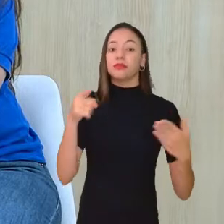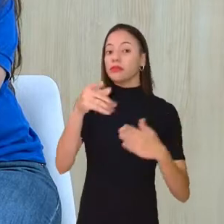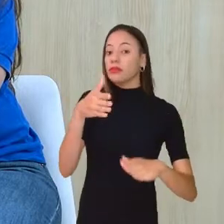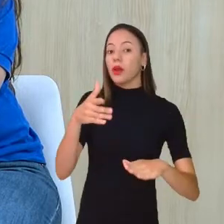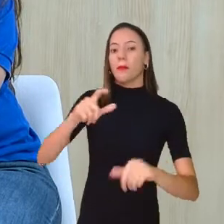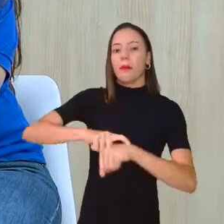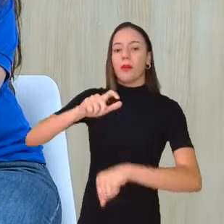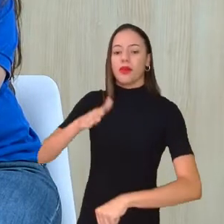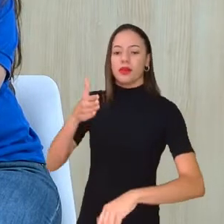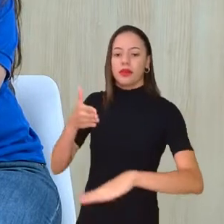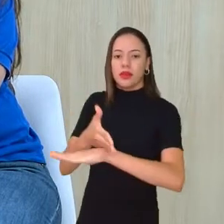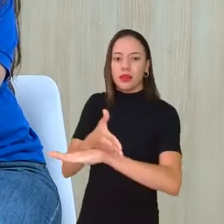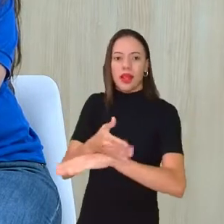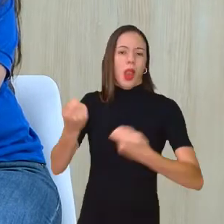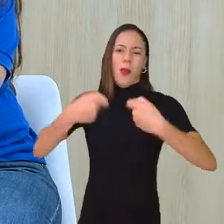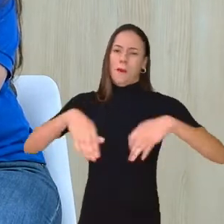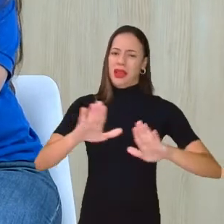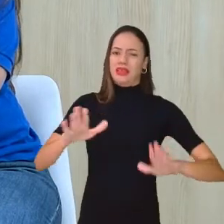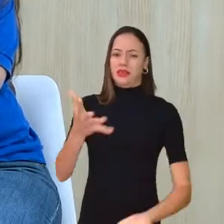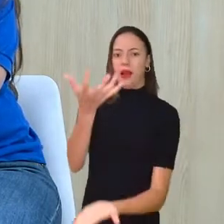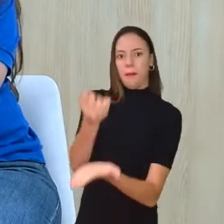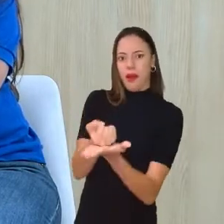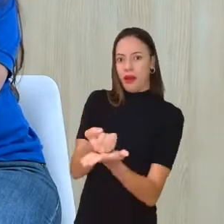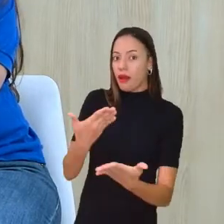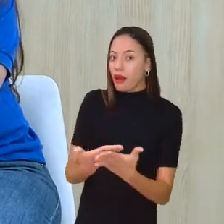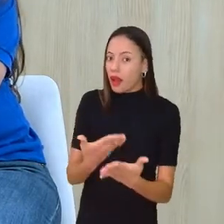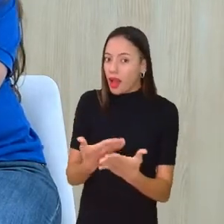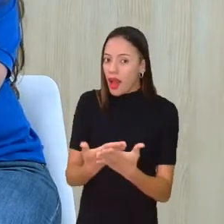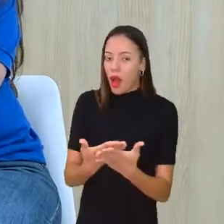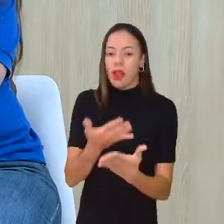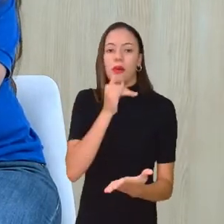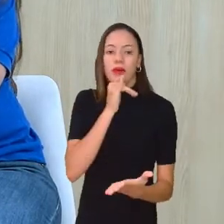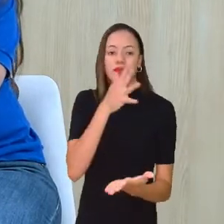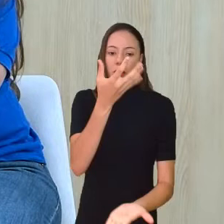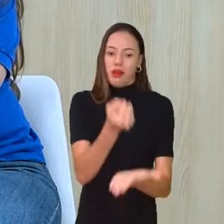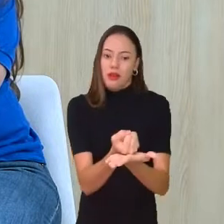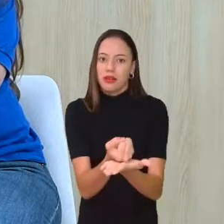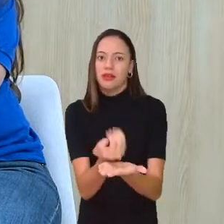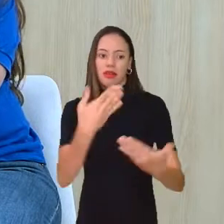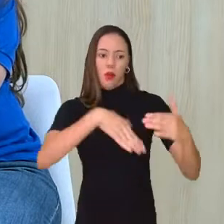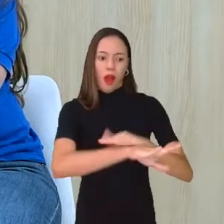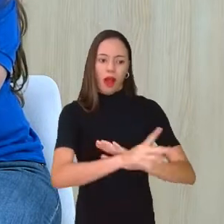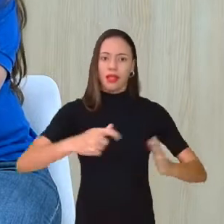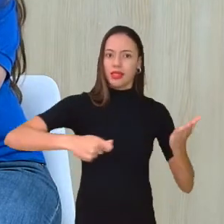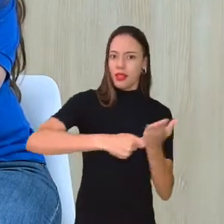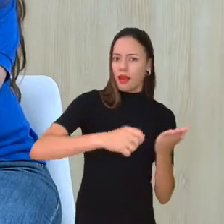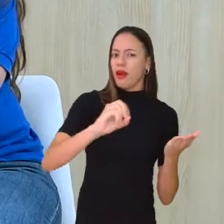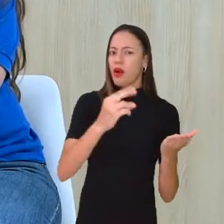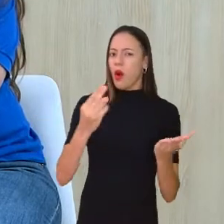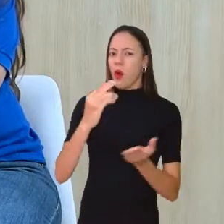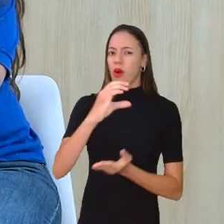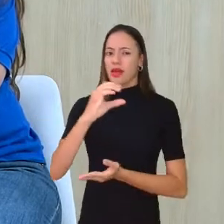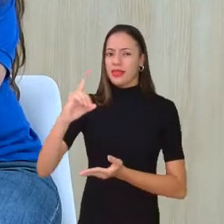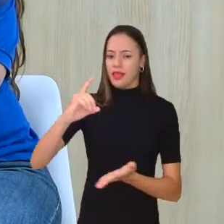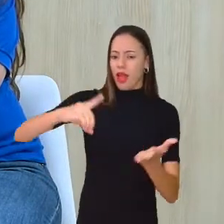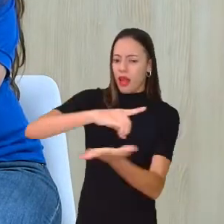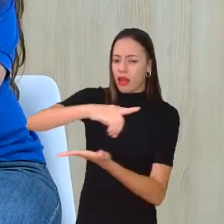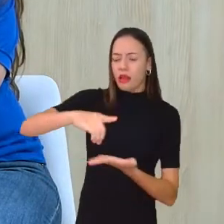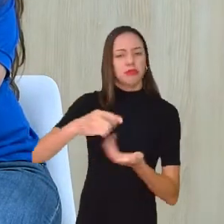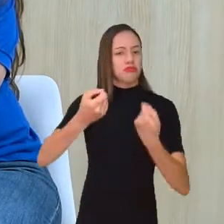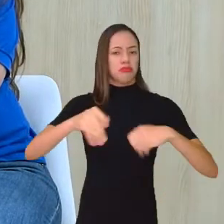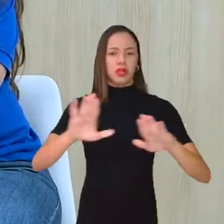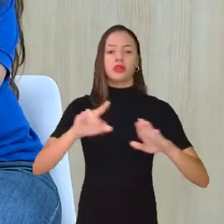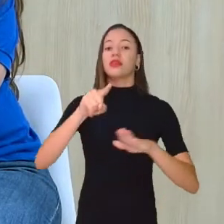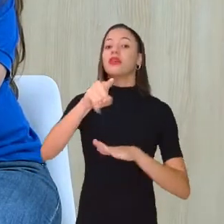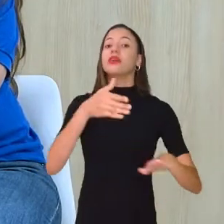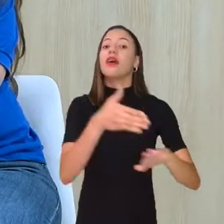acessar, você não precisou fazer o download dessa aula, salvar no pendrive, salvar no CD, ou seja, você apenas acessou essas